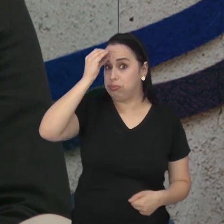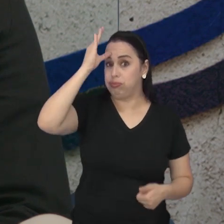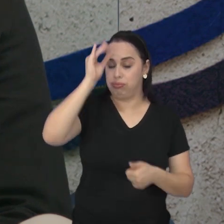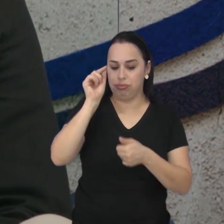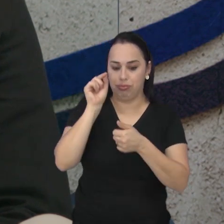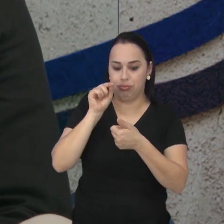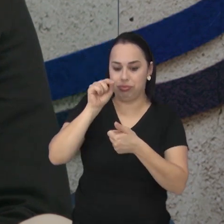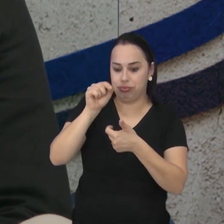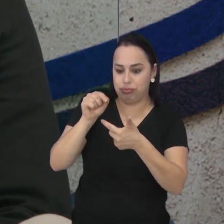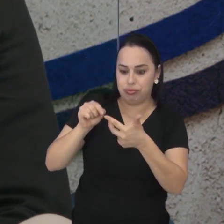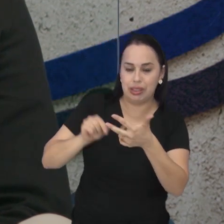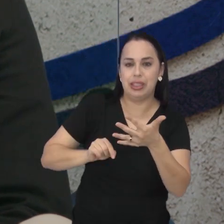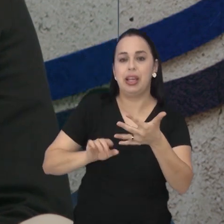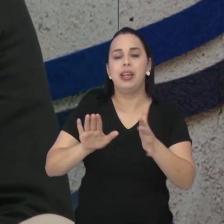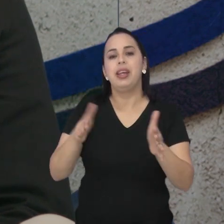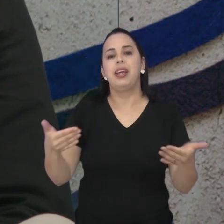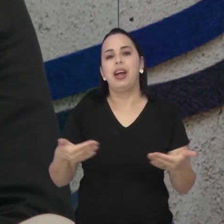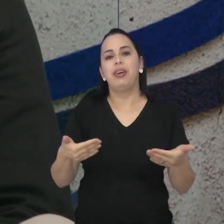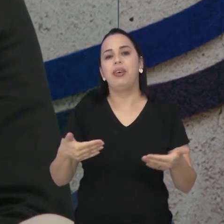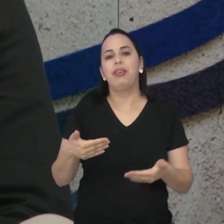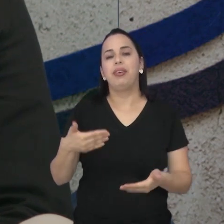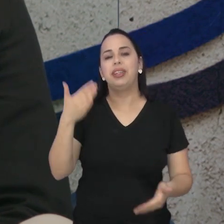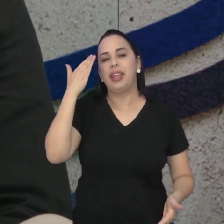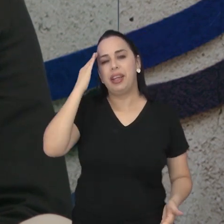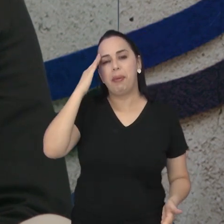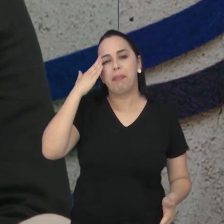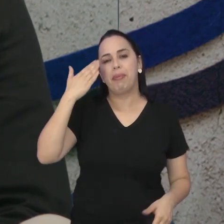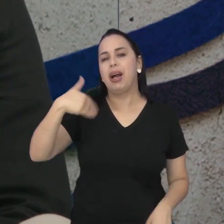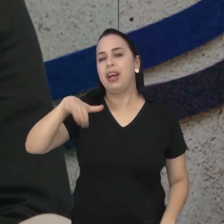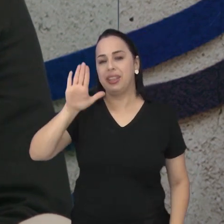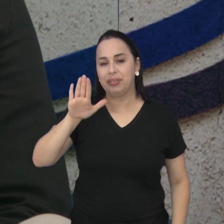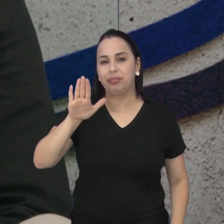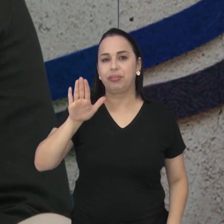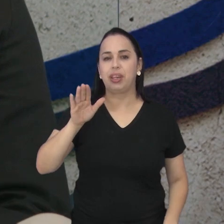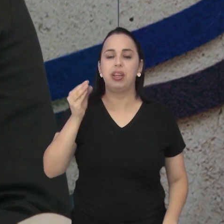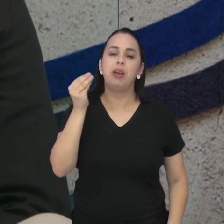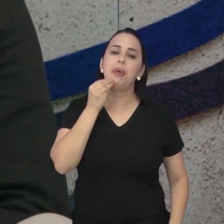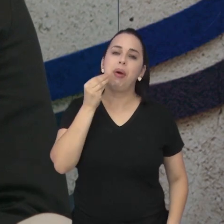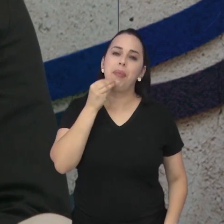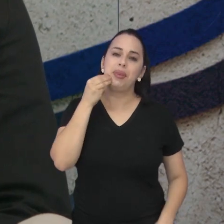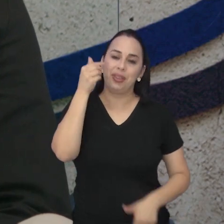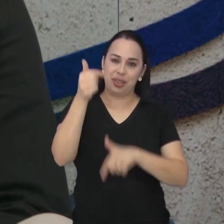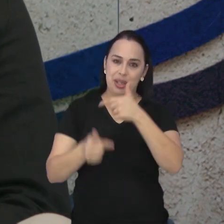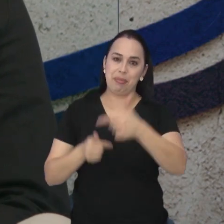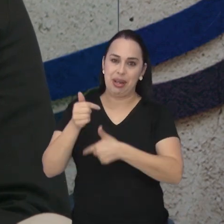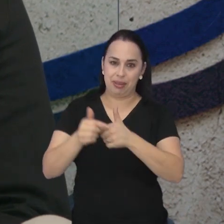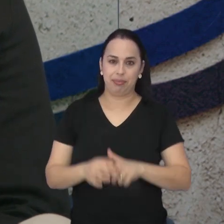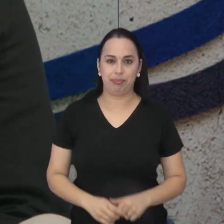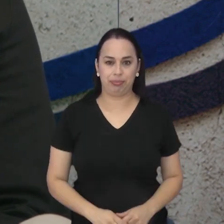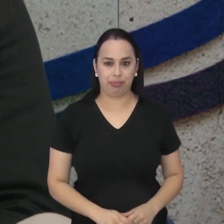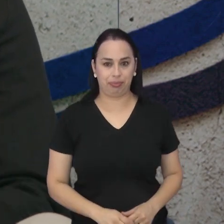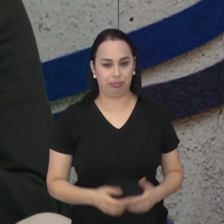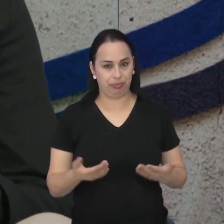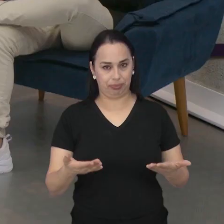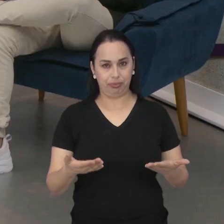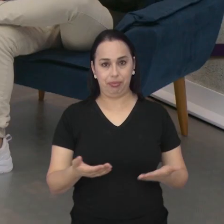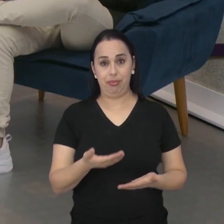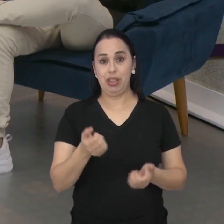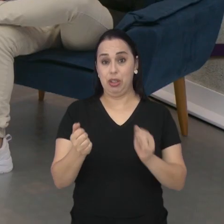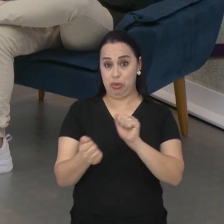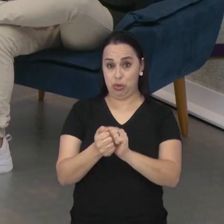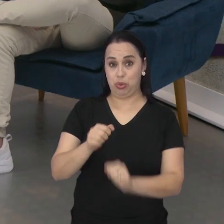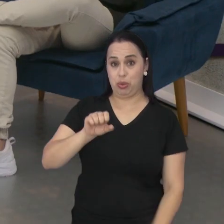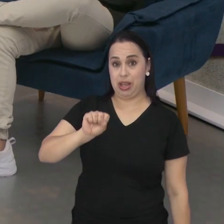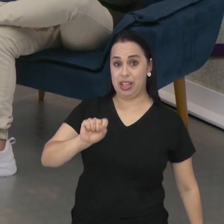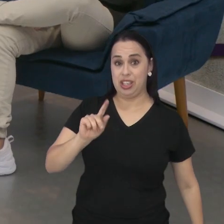conhecimentos diversificados e agora vamos conhecer um pouco mais sobre as oportunidades de emprego. Estamos aqui